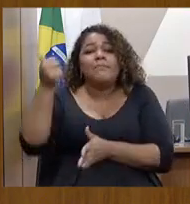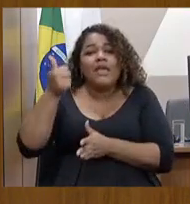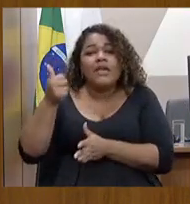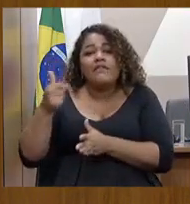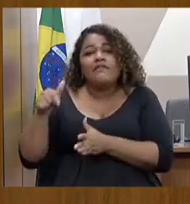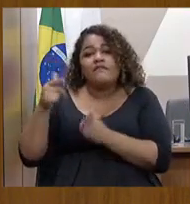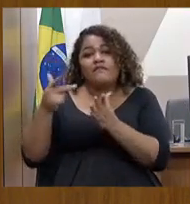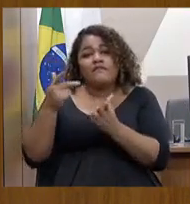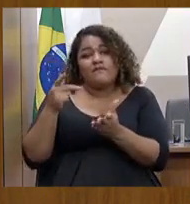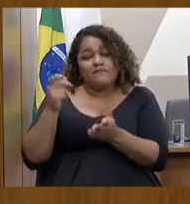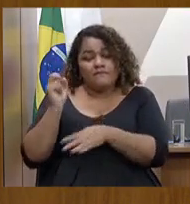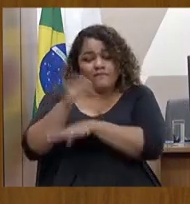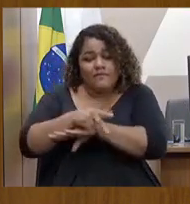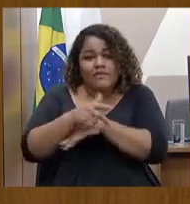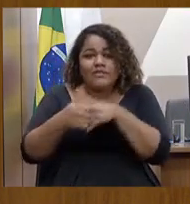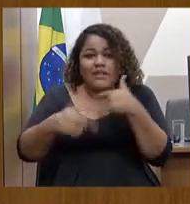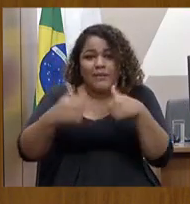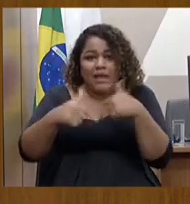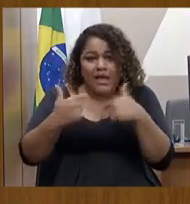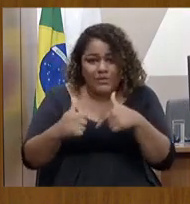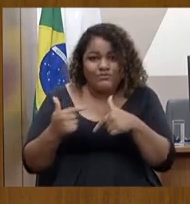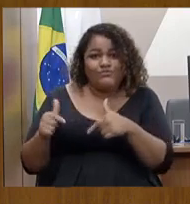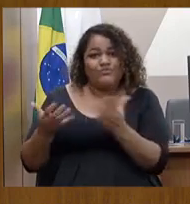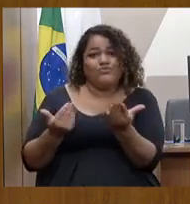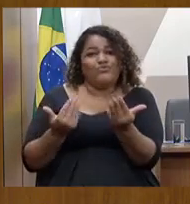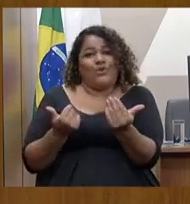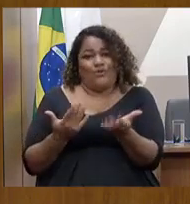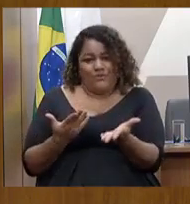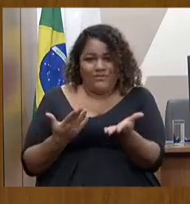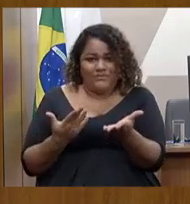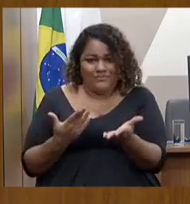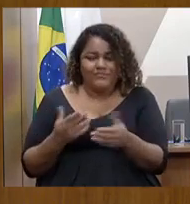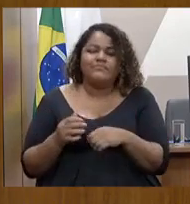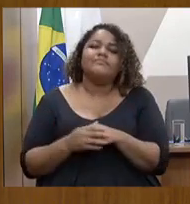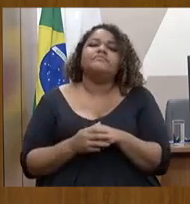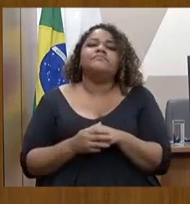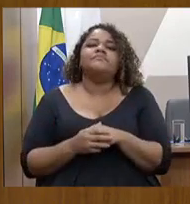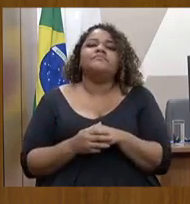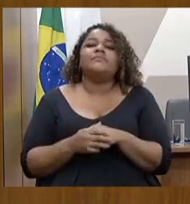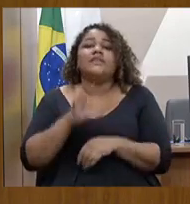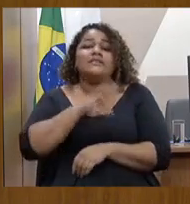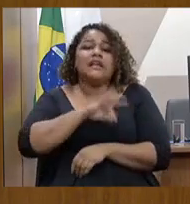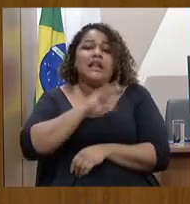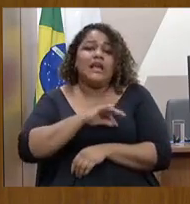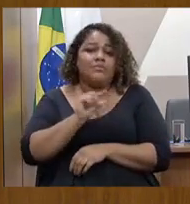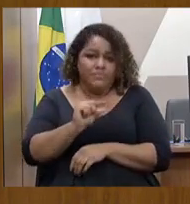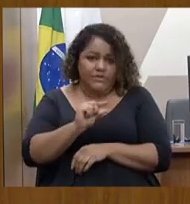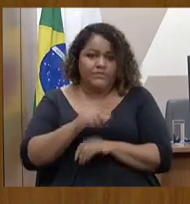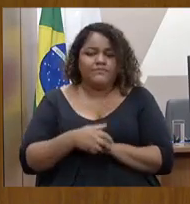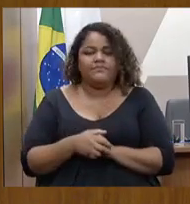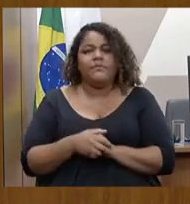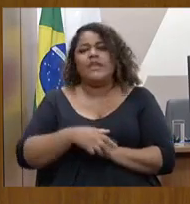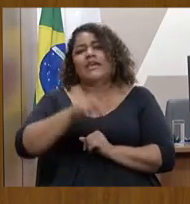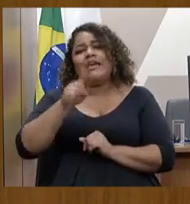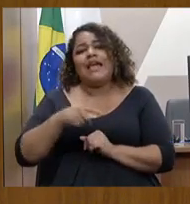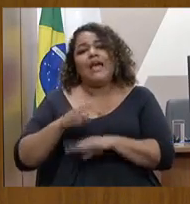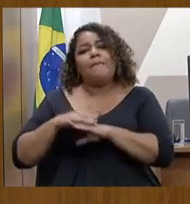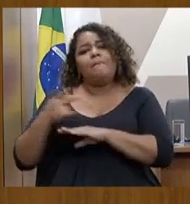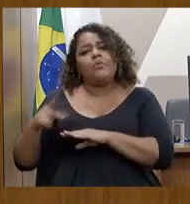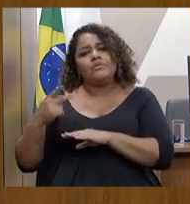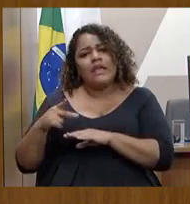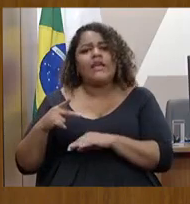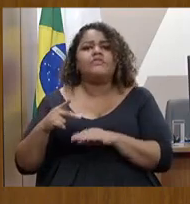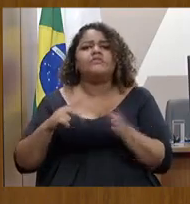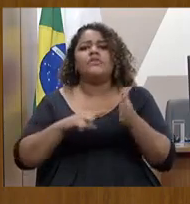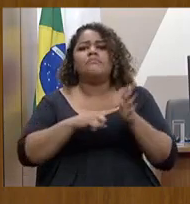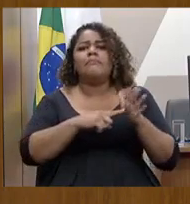por outro lado a gente pôde também perceber através desses dados que nós estamos falando de operação de máquinas que são máquinas que